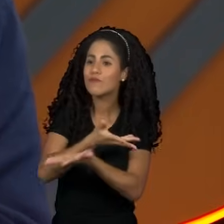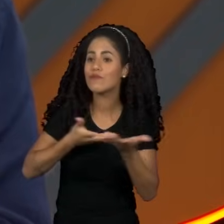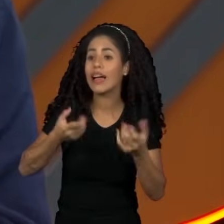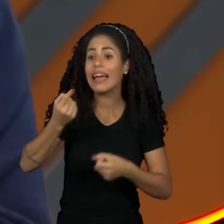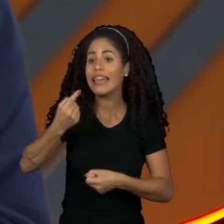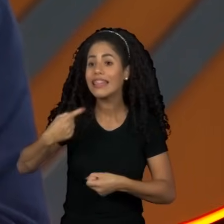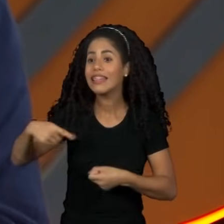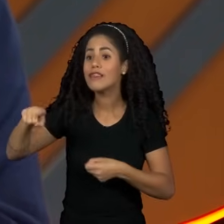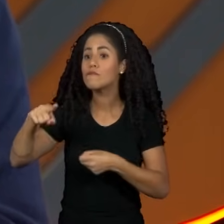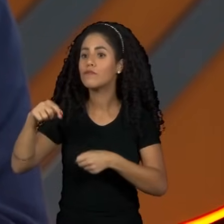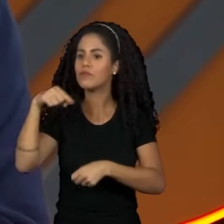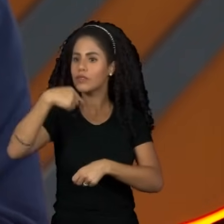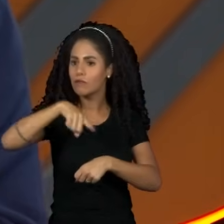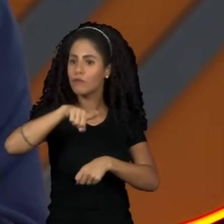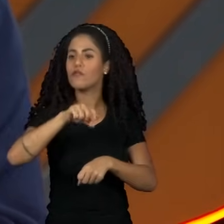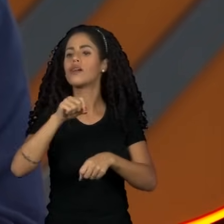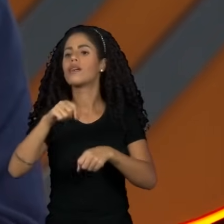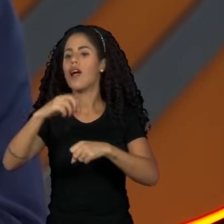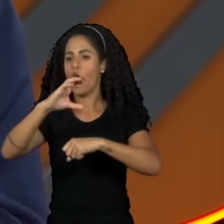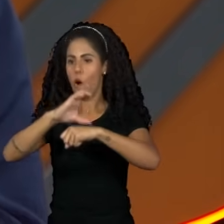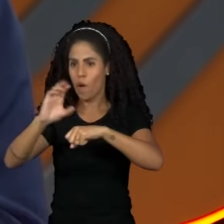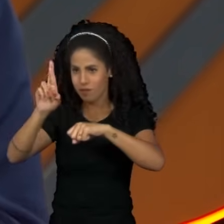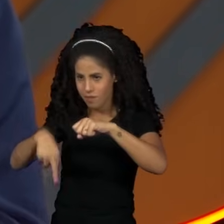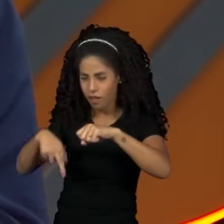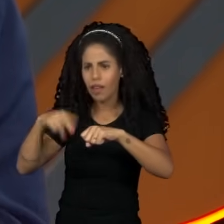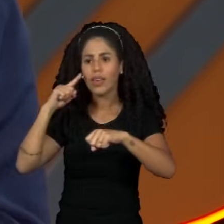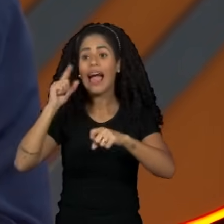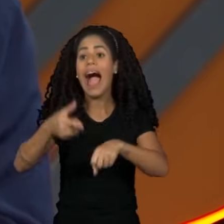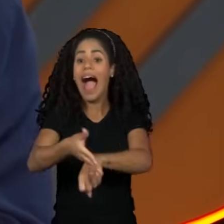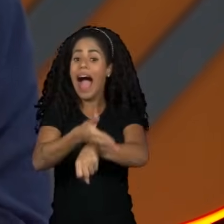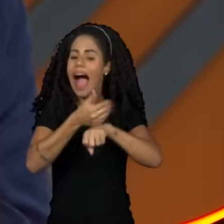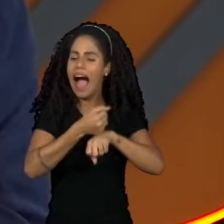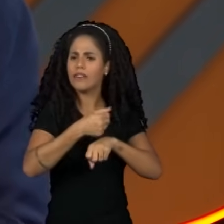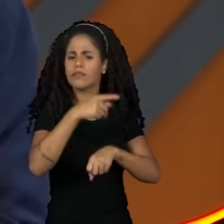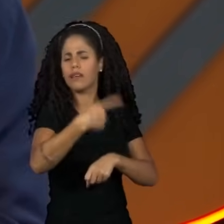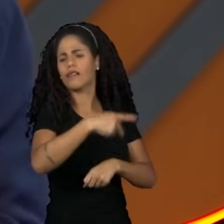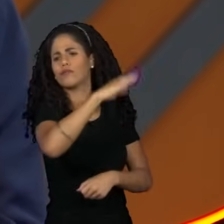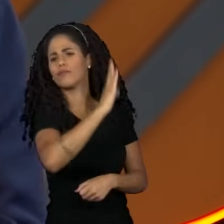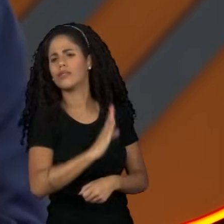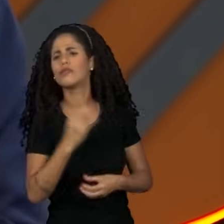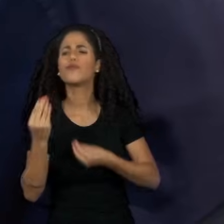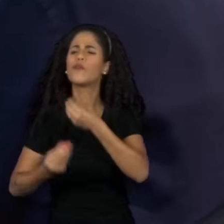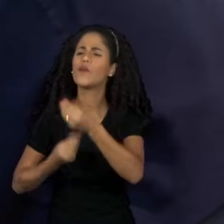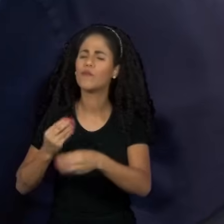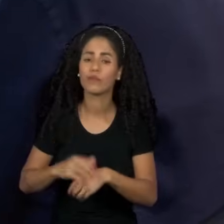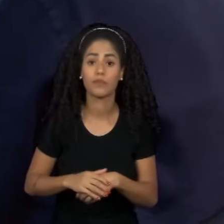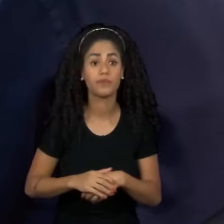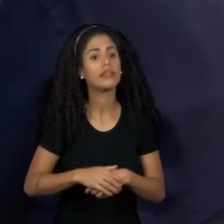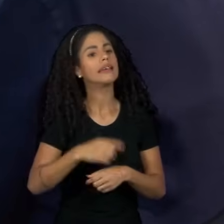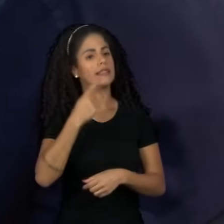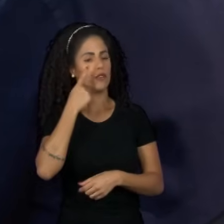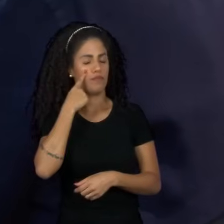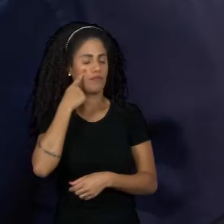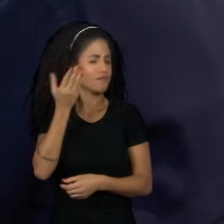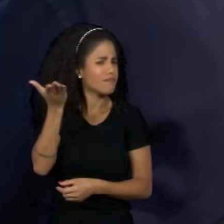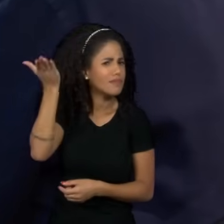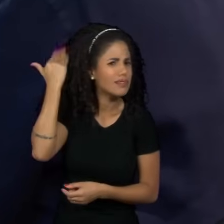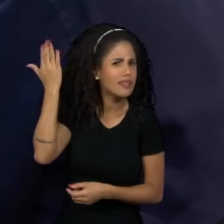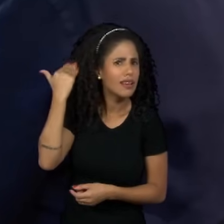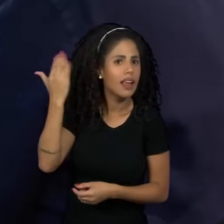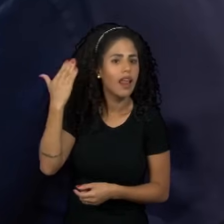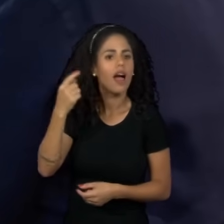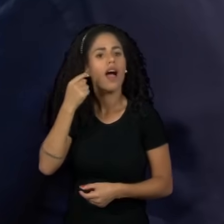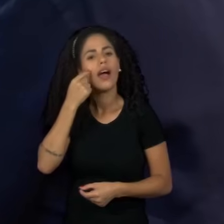Costa Rica antes de vir para o Brasil. Como é que foi isso? O que o levou para Costa Rica? Quando decidi